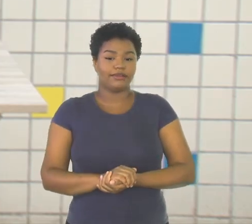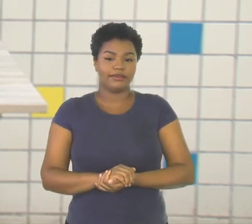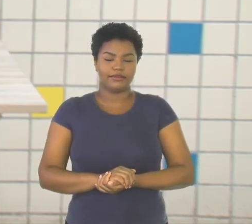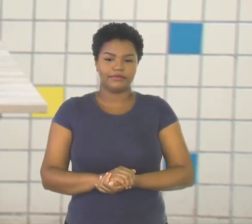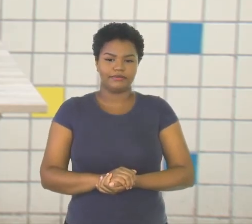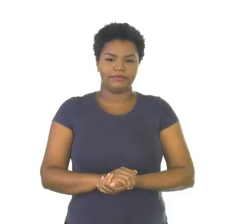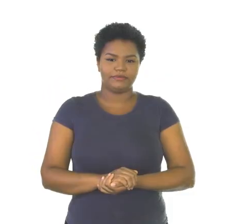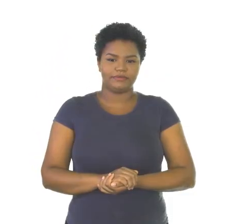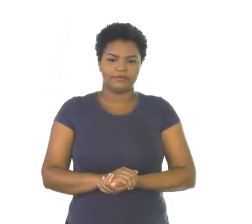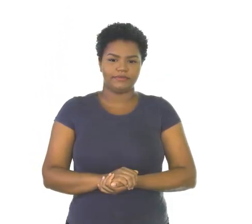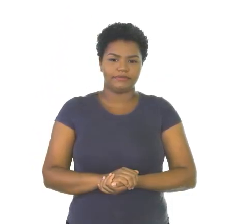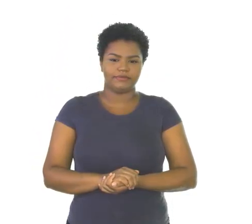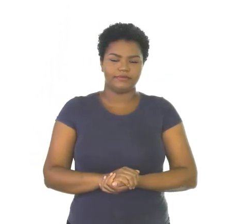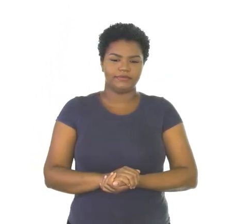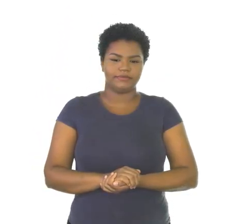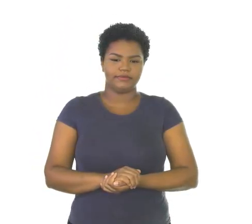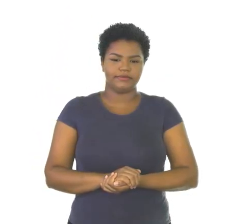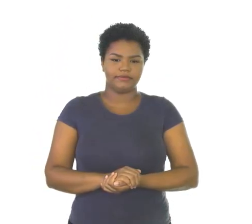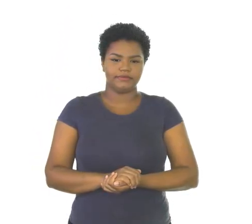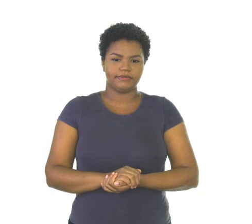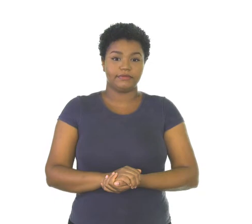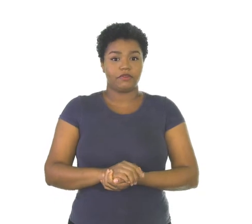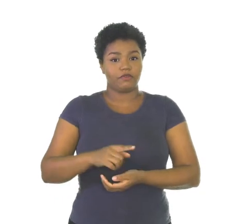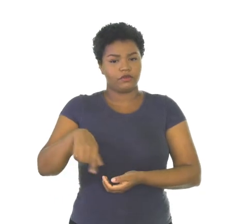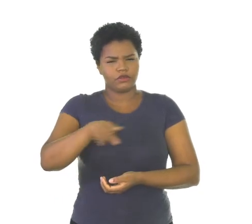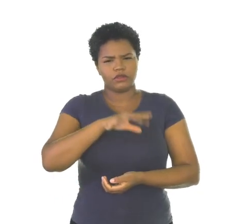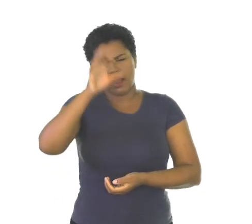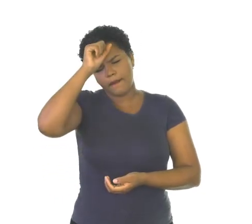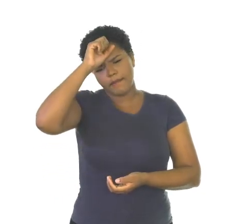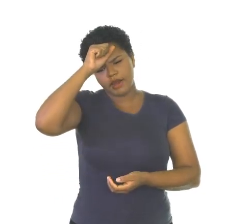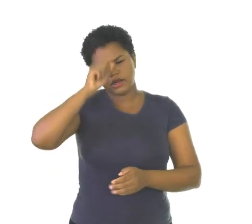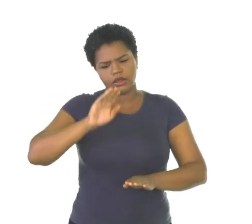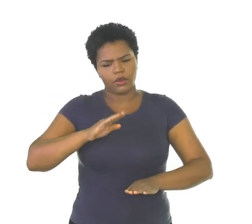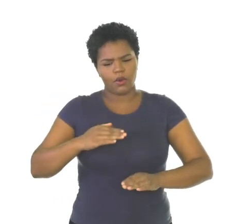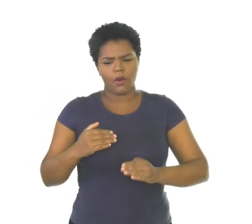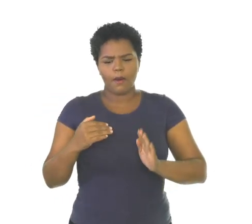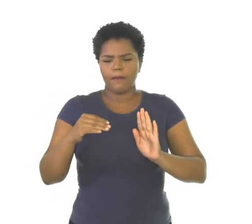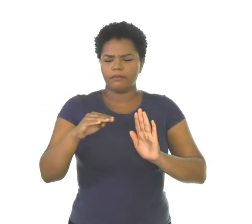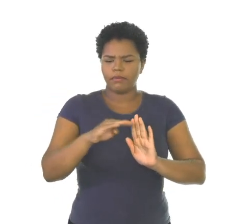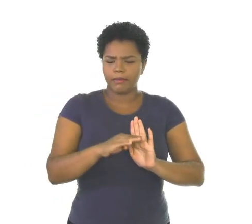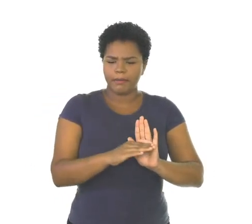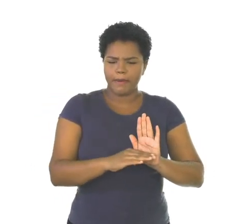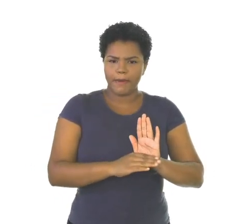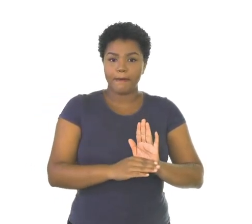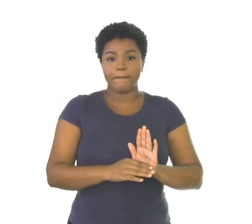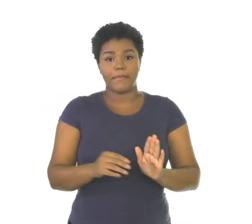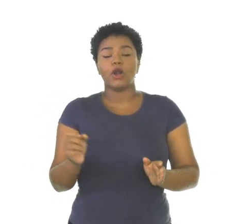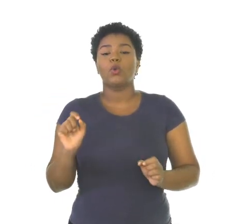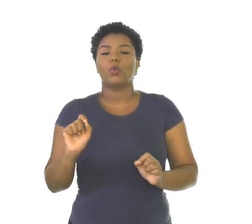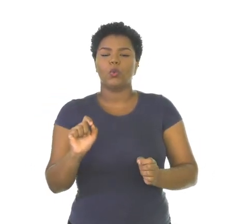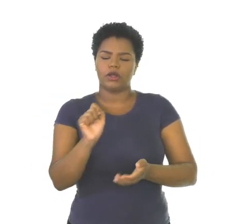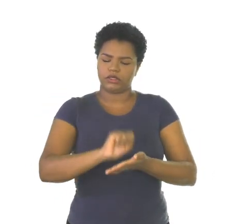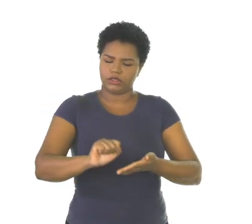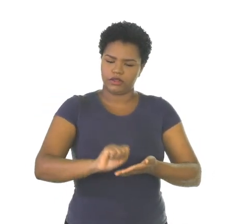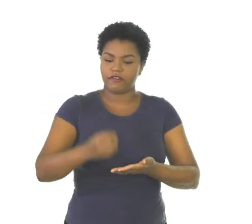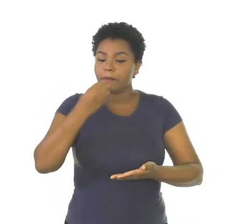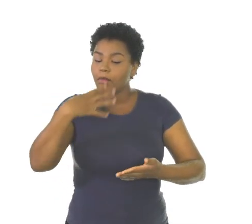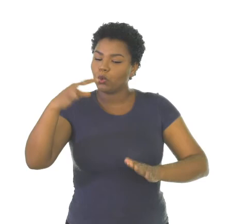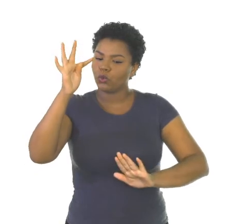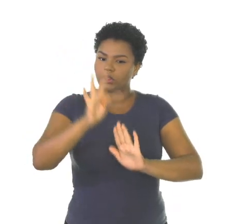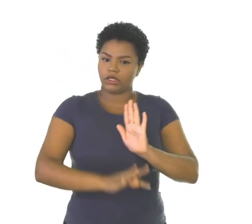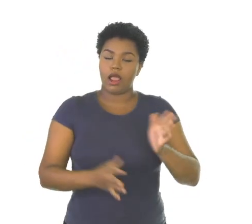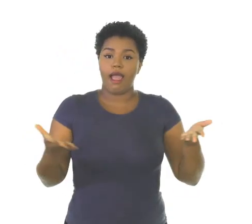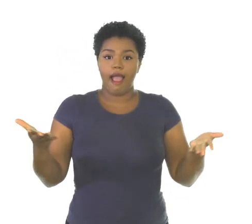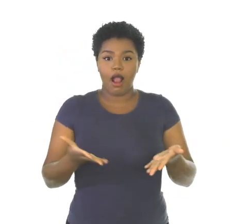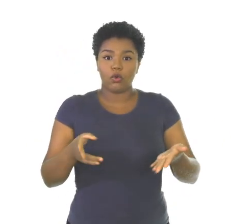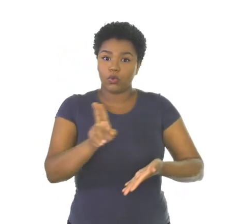aí. Você aprendeu passo a passo para a produção de um bom texto. Agora, utilizando